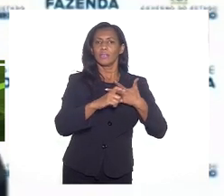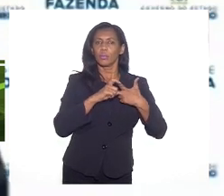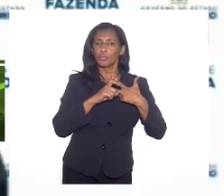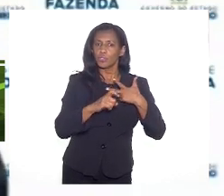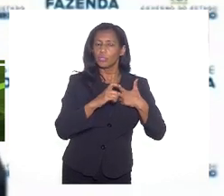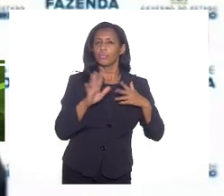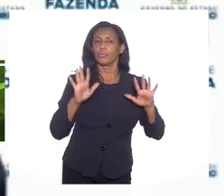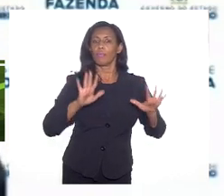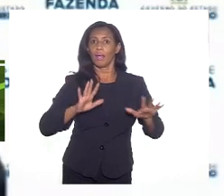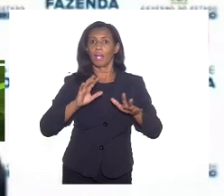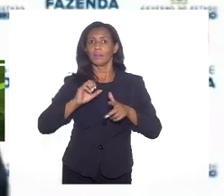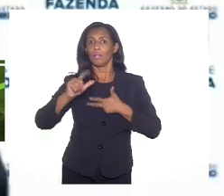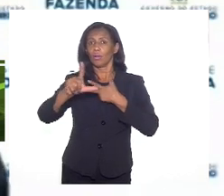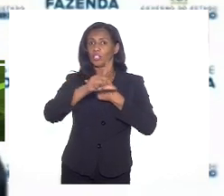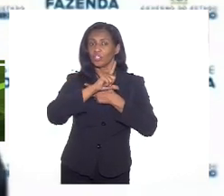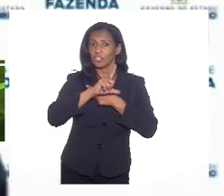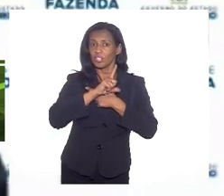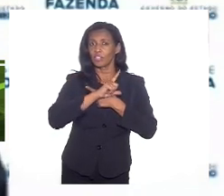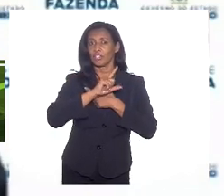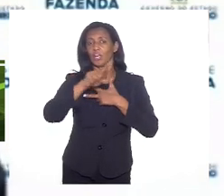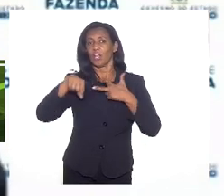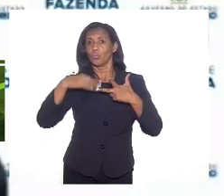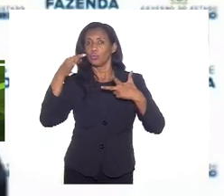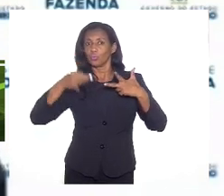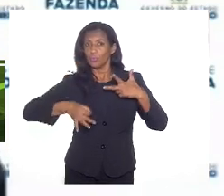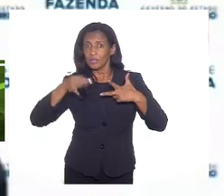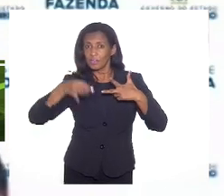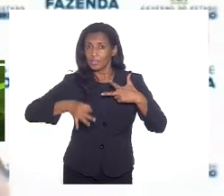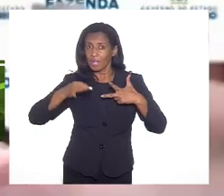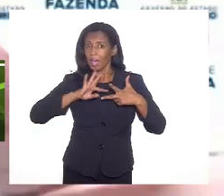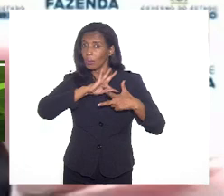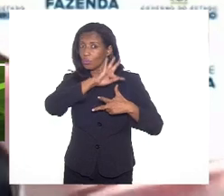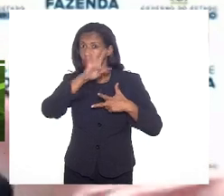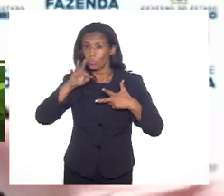executivo, é o poder legislativo, é o poder judiciário,